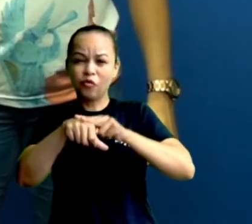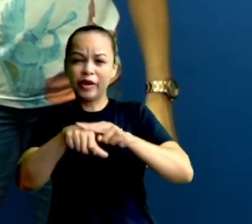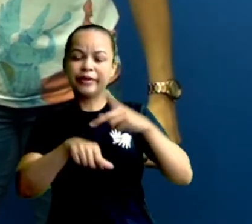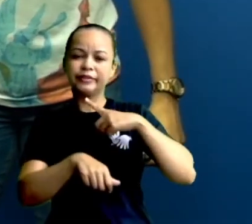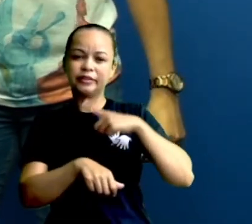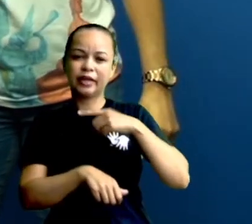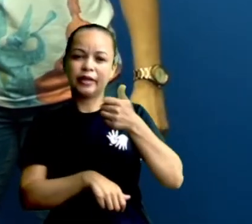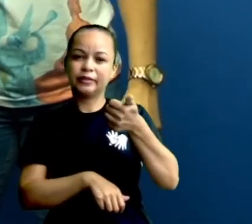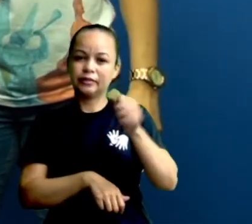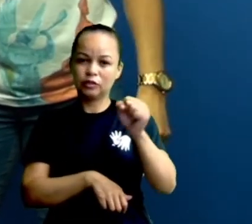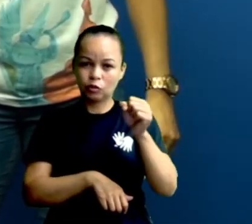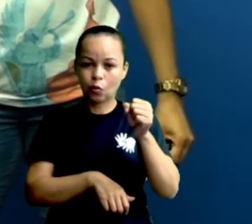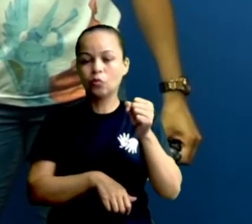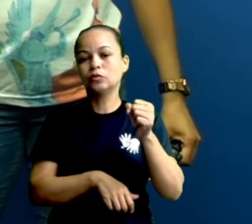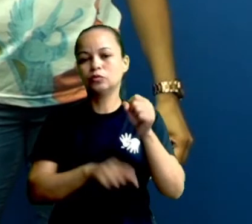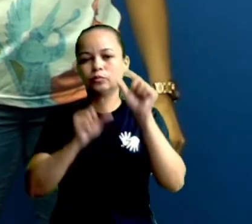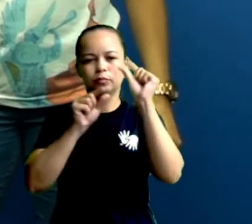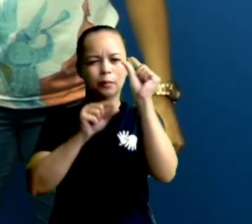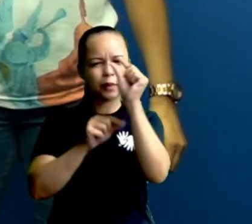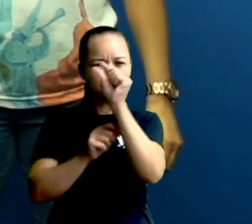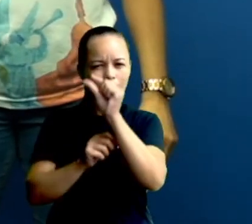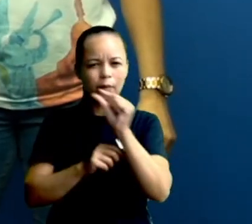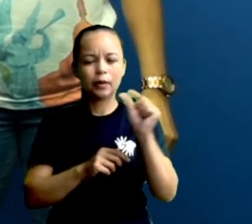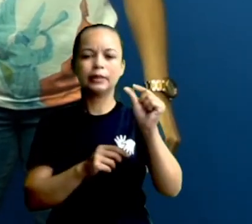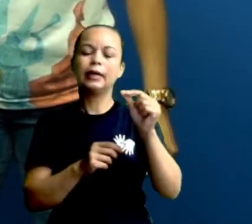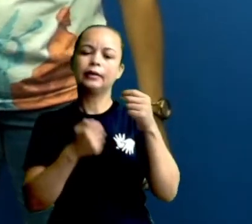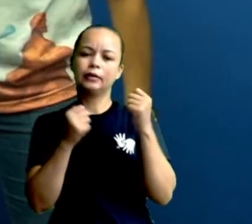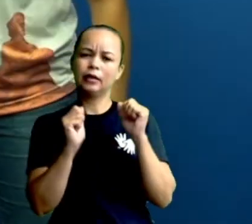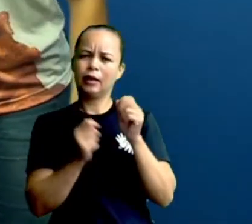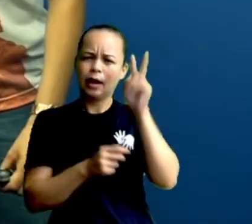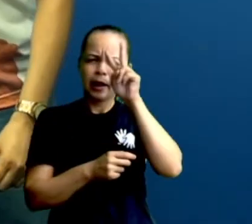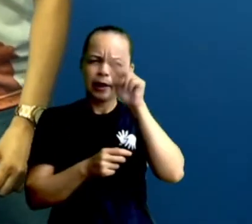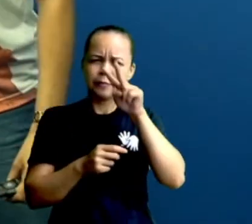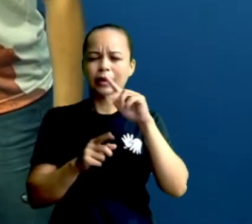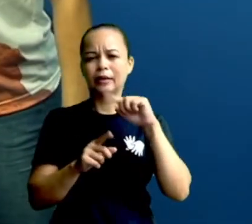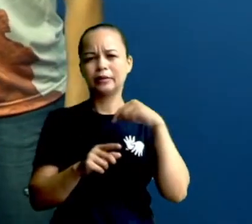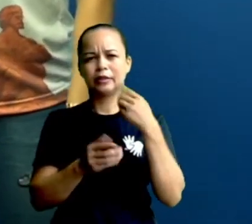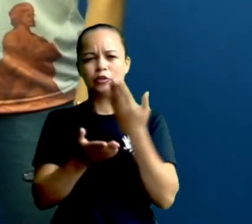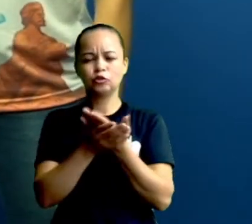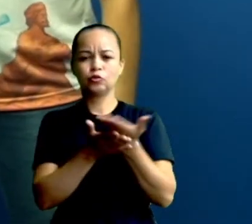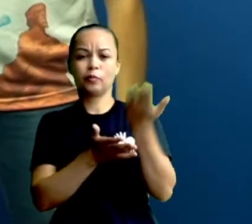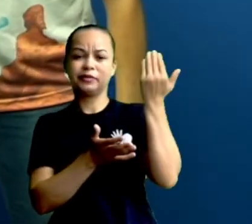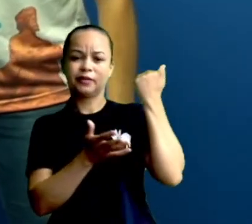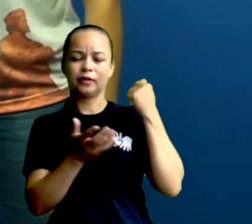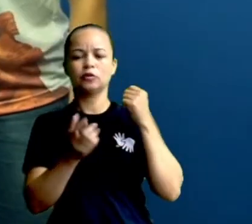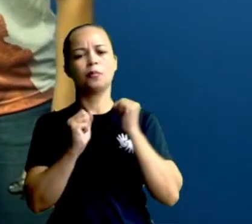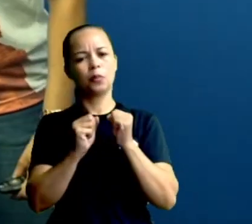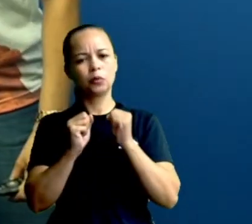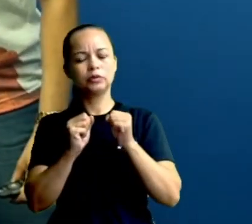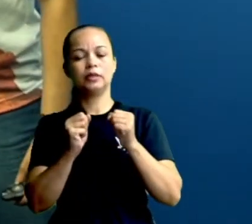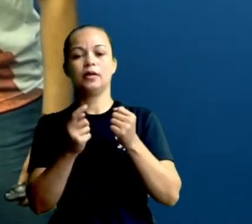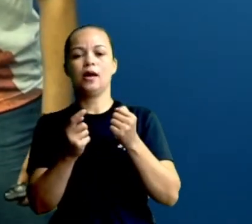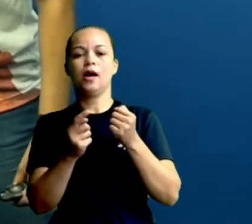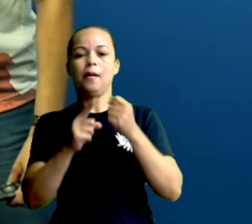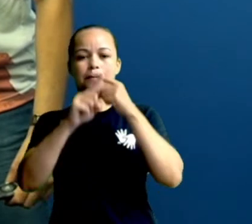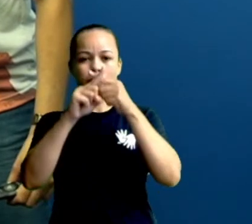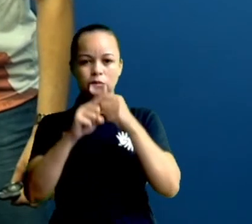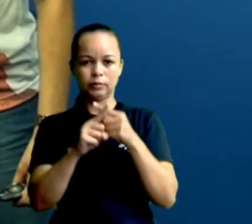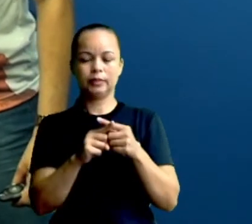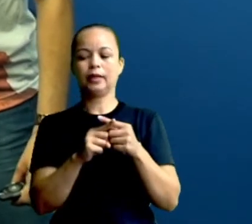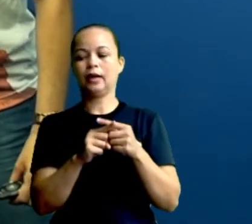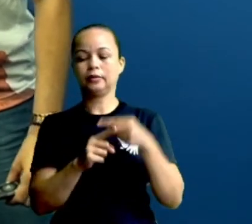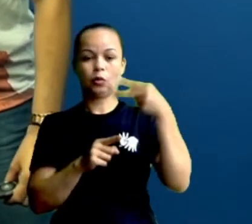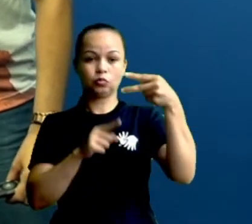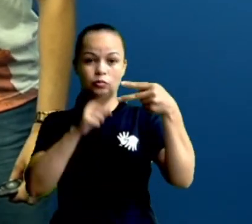lá da configuração retangular da multiplicação, que a gente pode multiplicar a altura pelo comprimento? Então, eu tenho 2 quadradinhos